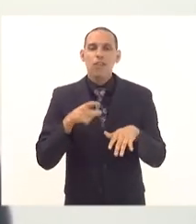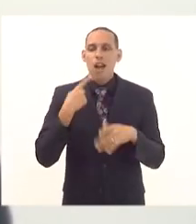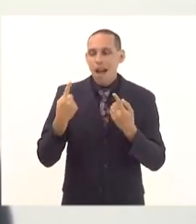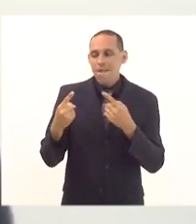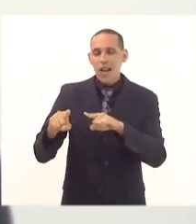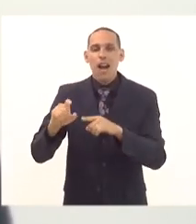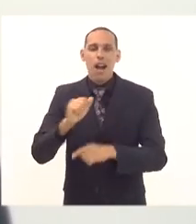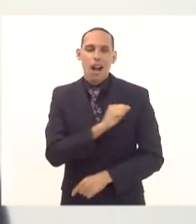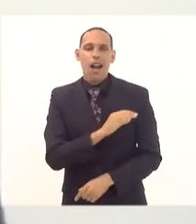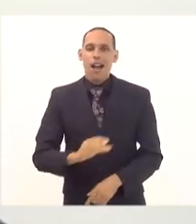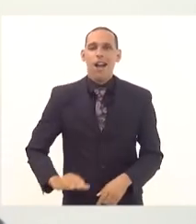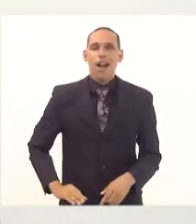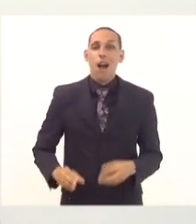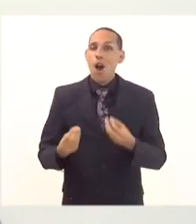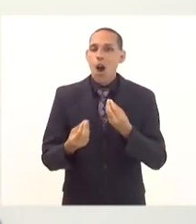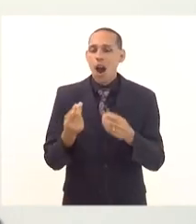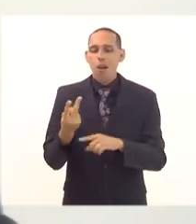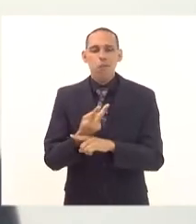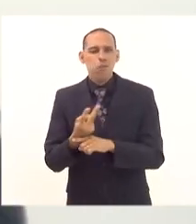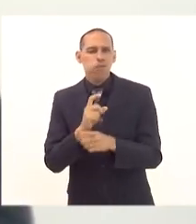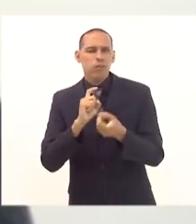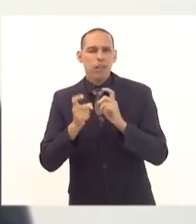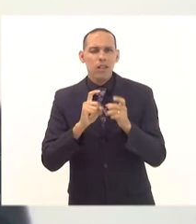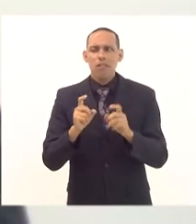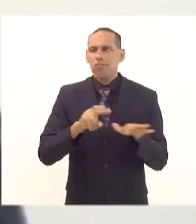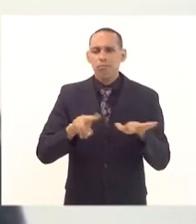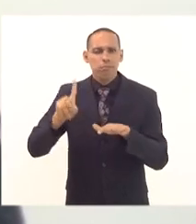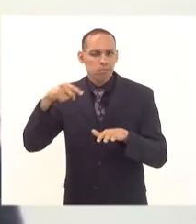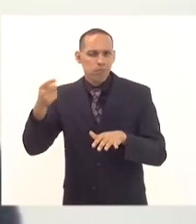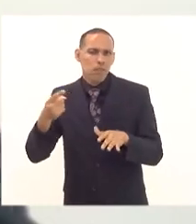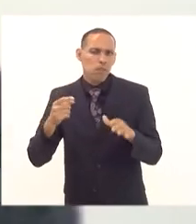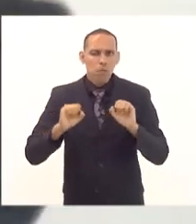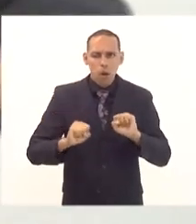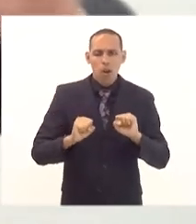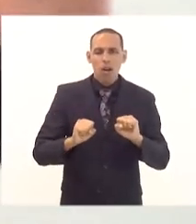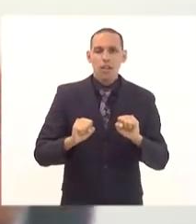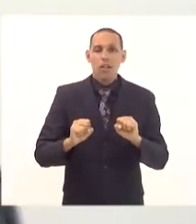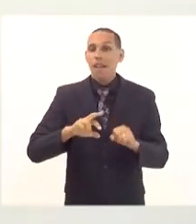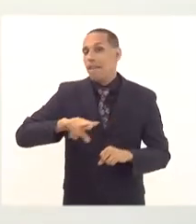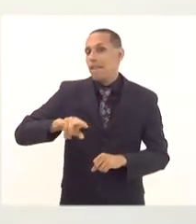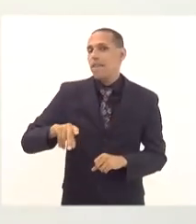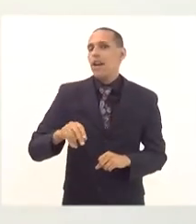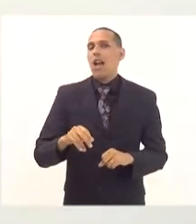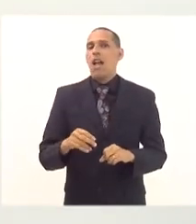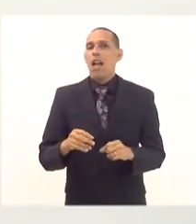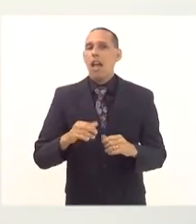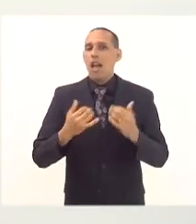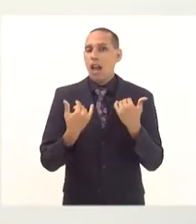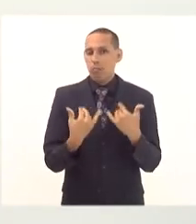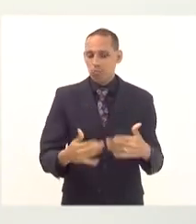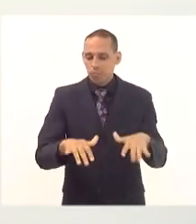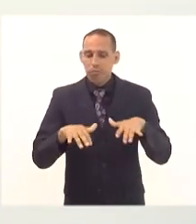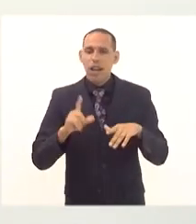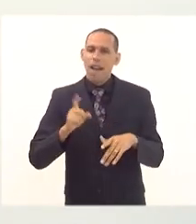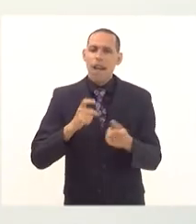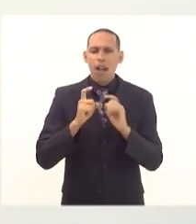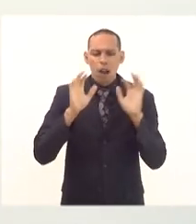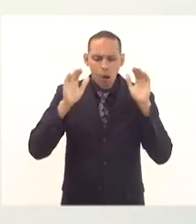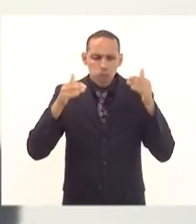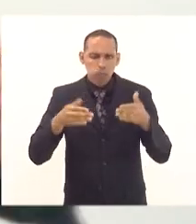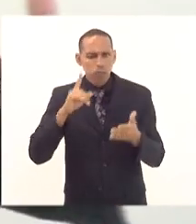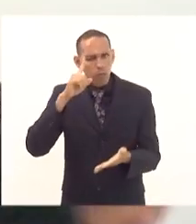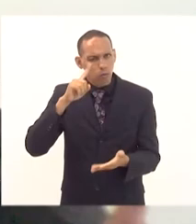o André né na busca de uma reunião quem sabe já na semana que vem né aí não é uma audiência é uma reunião mais objetiva mais